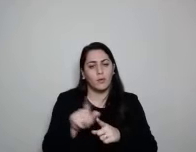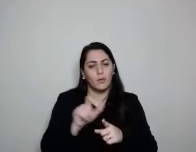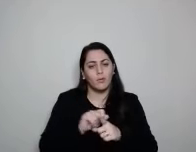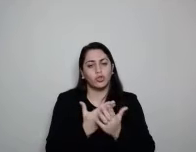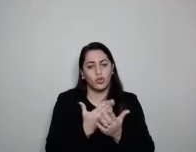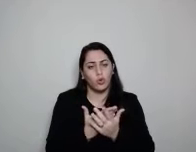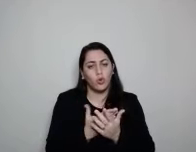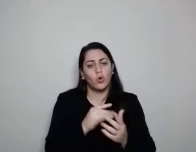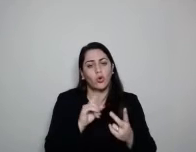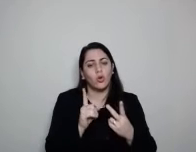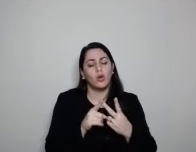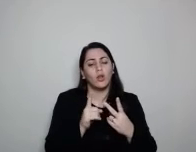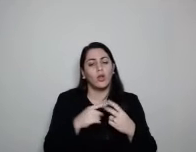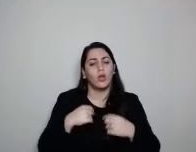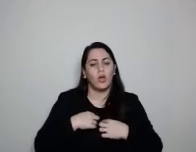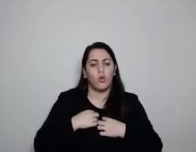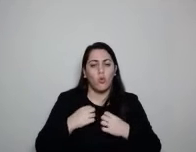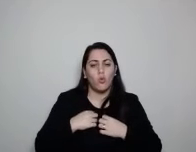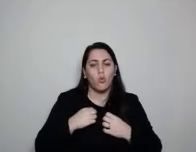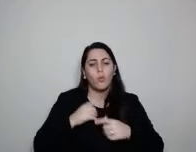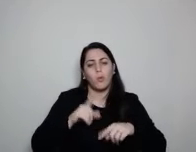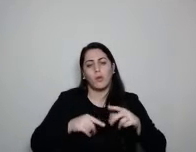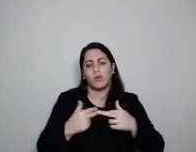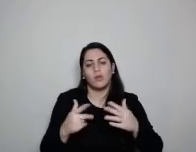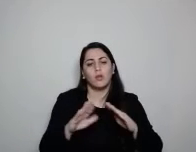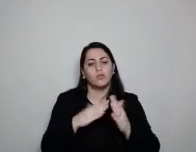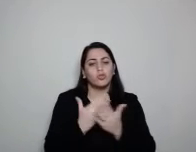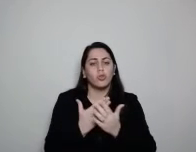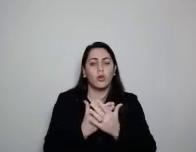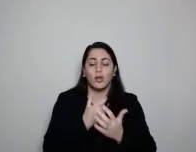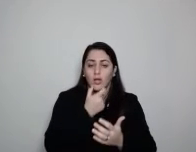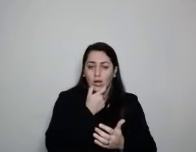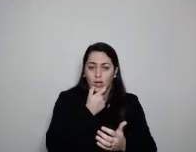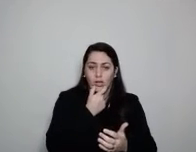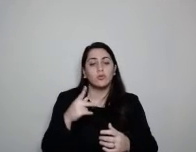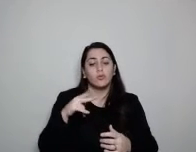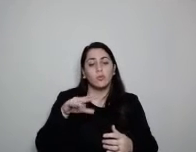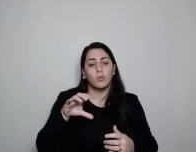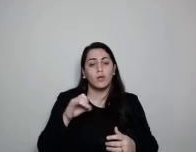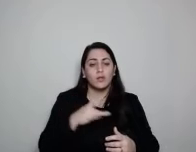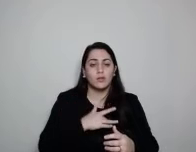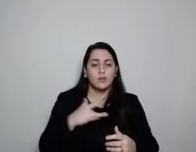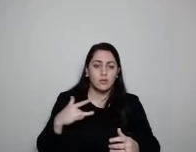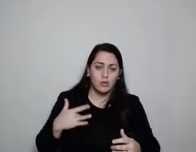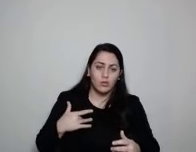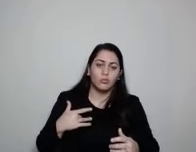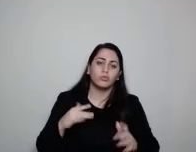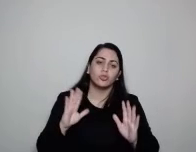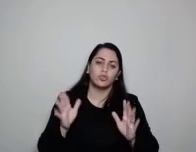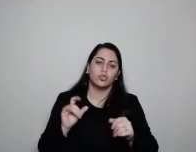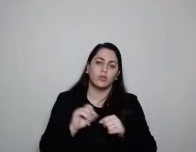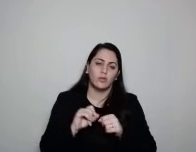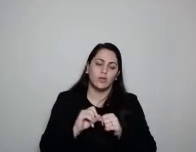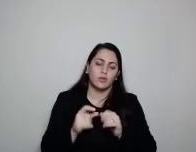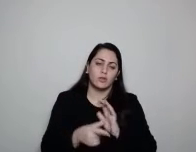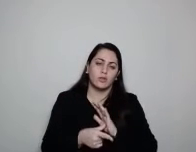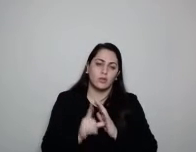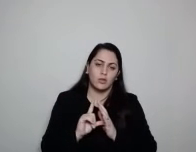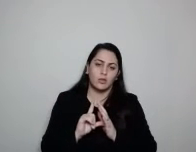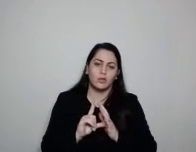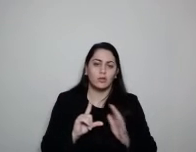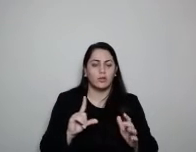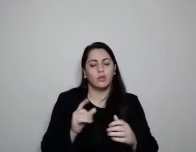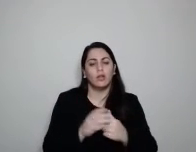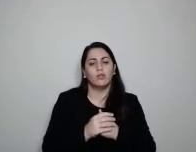inglês. E o plano de saúde, como já era feito na constância do casamento, o plano de saúde da primogênita é